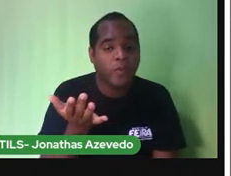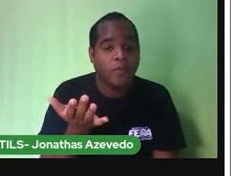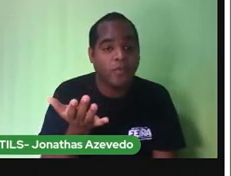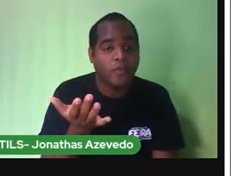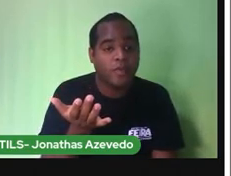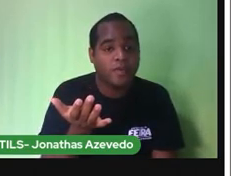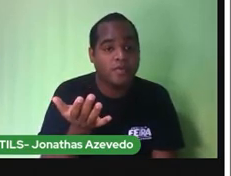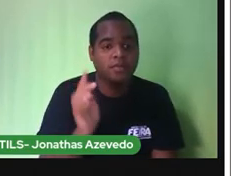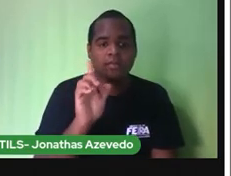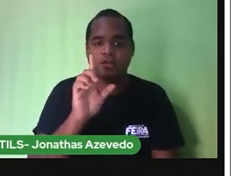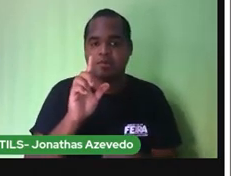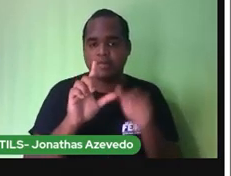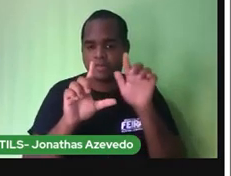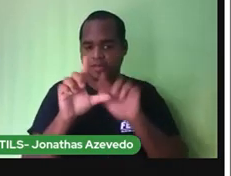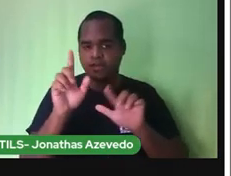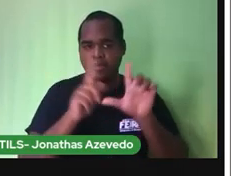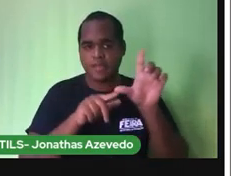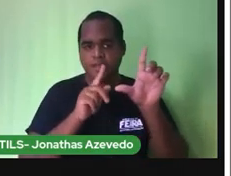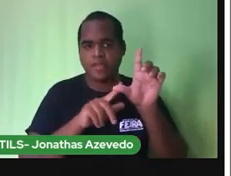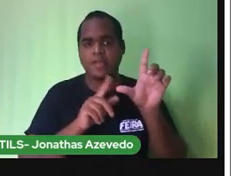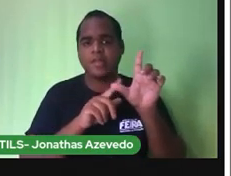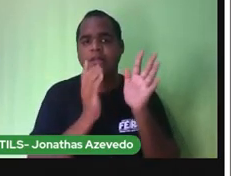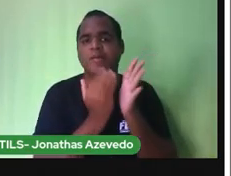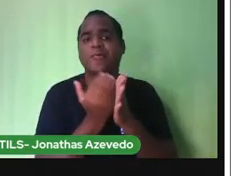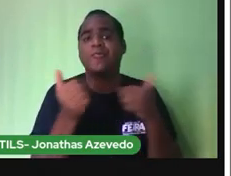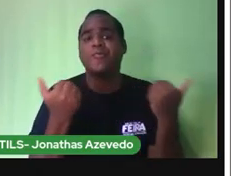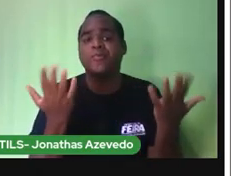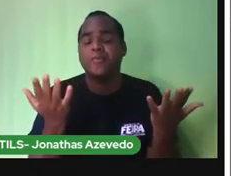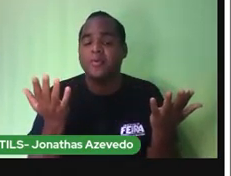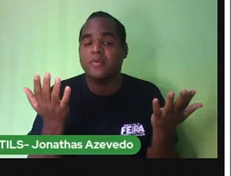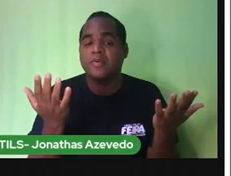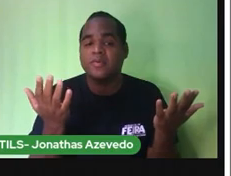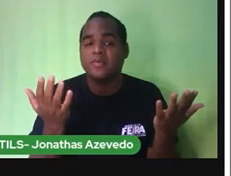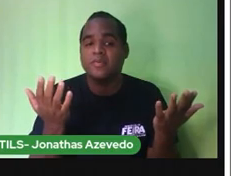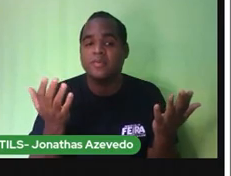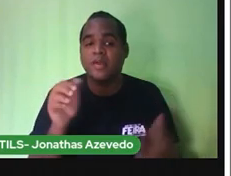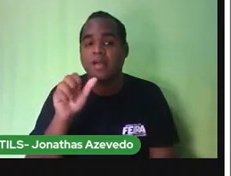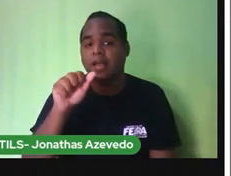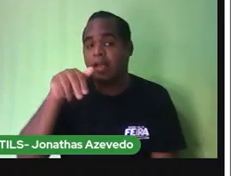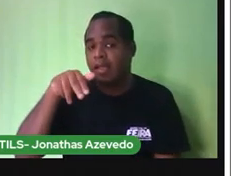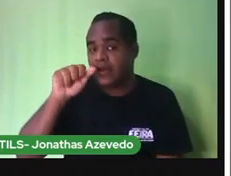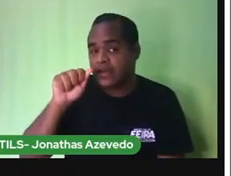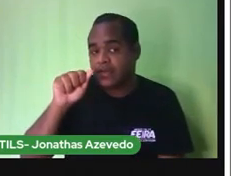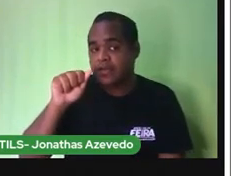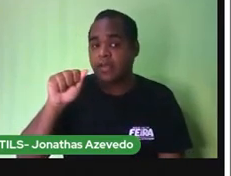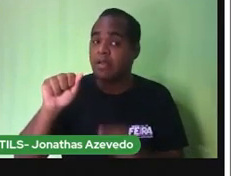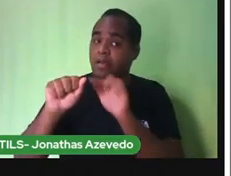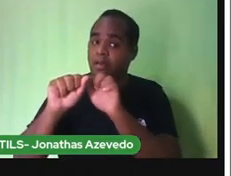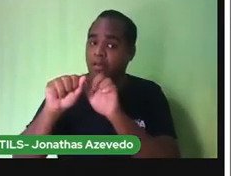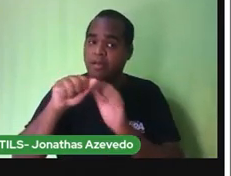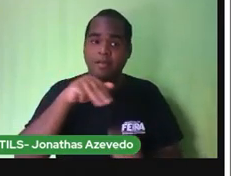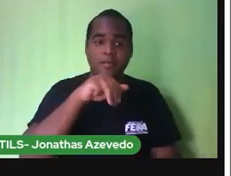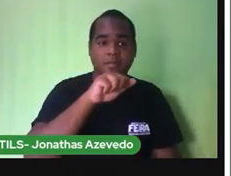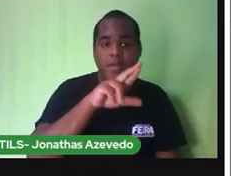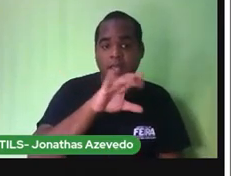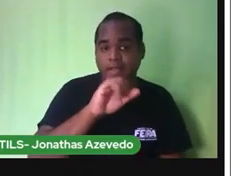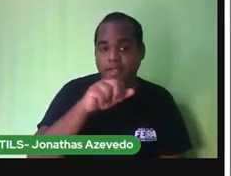aqui letrinha inicia o seu nome Ana paulaa Maria